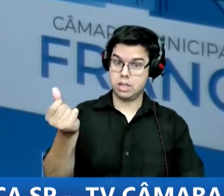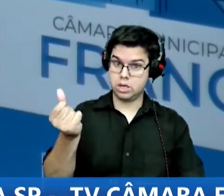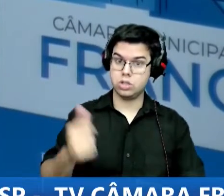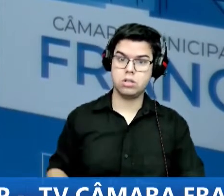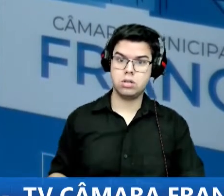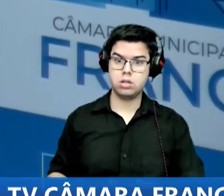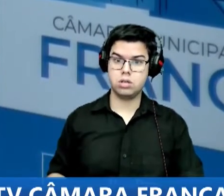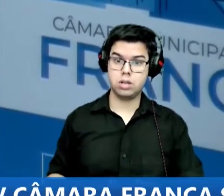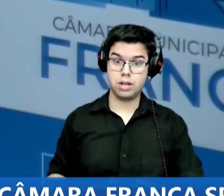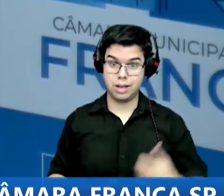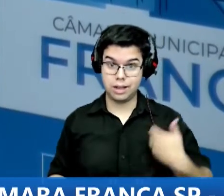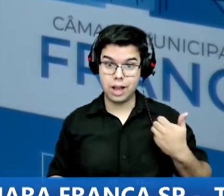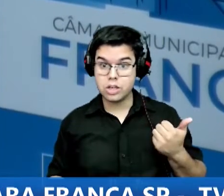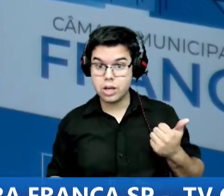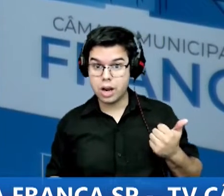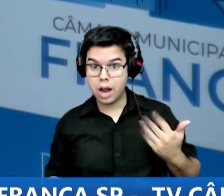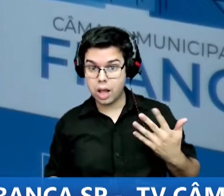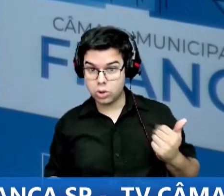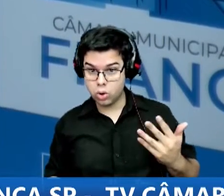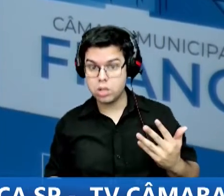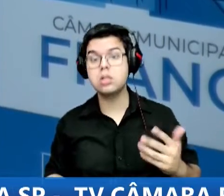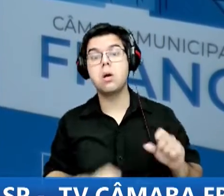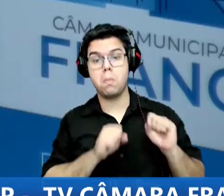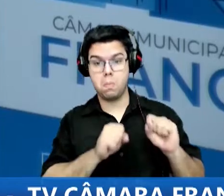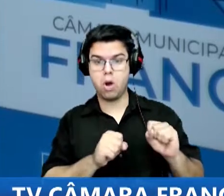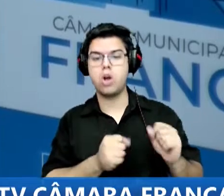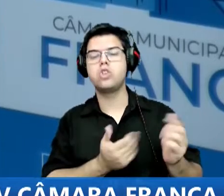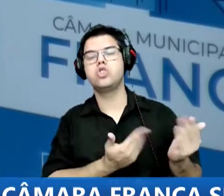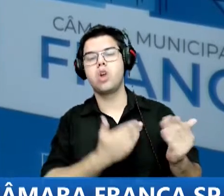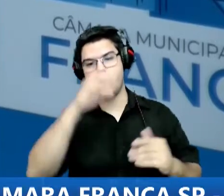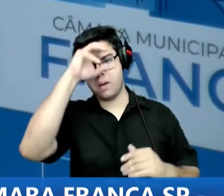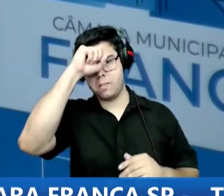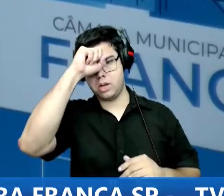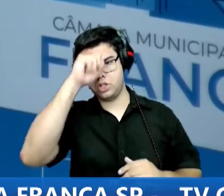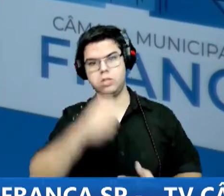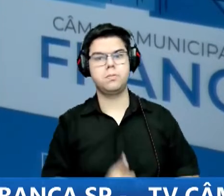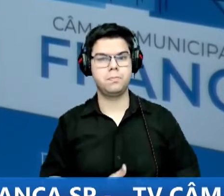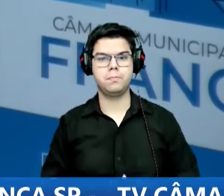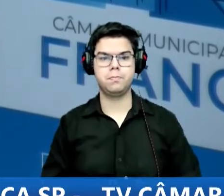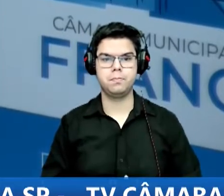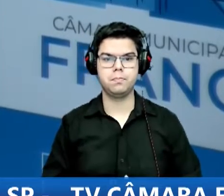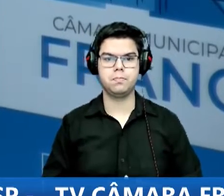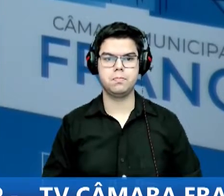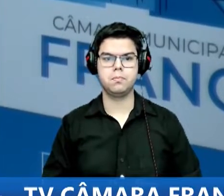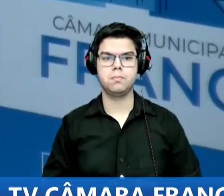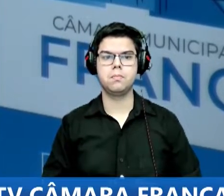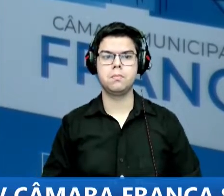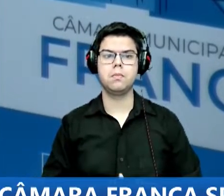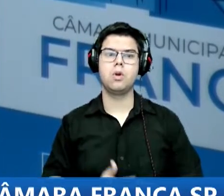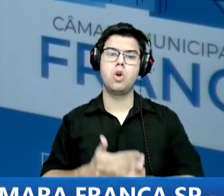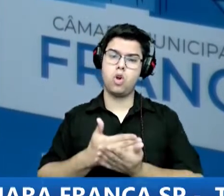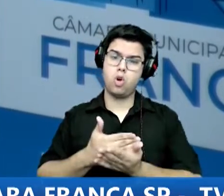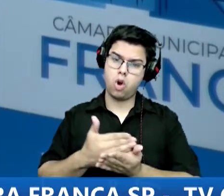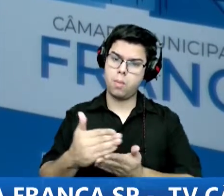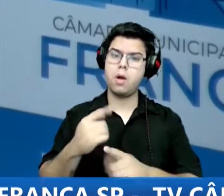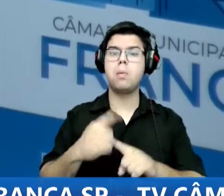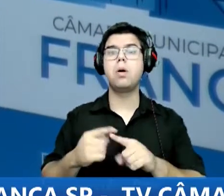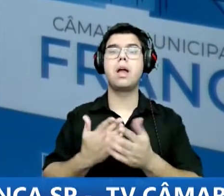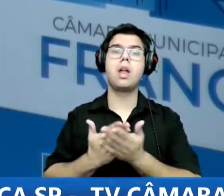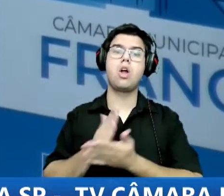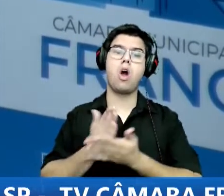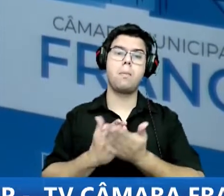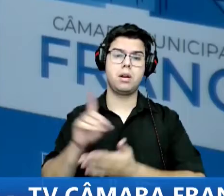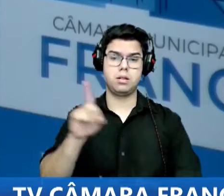14, na condição de aprendiz. Isso começou muito pelo incômodo da Defensoria Pública,